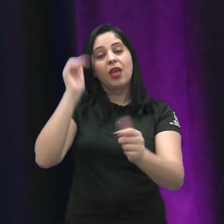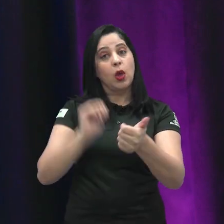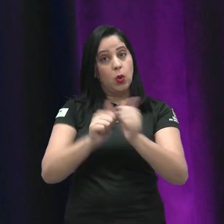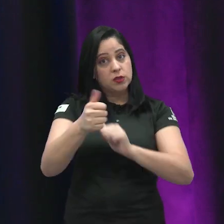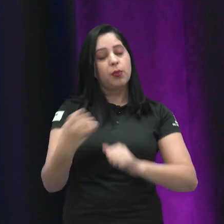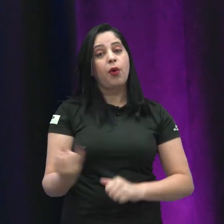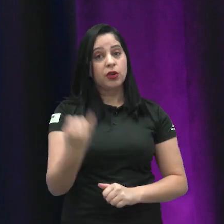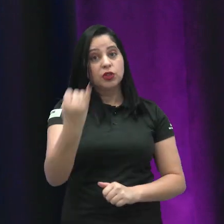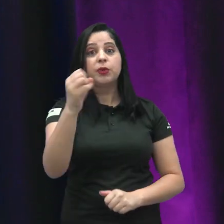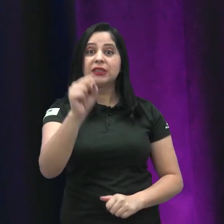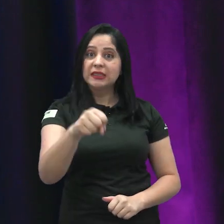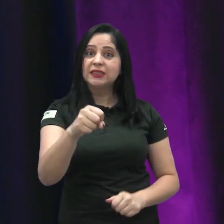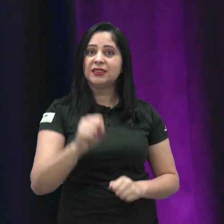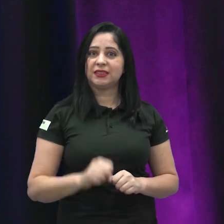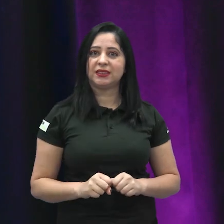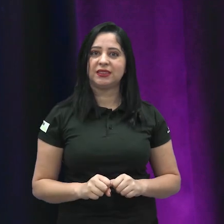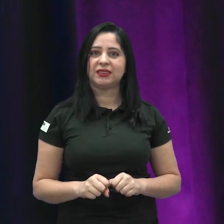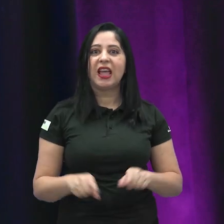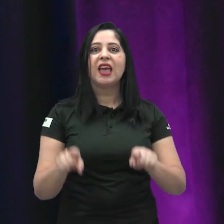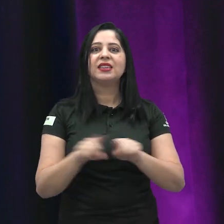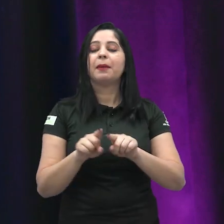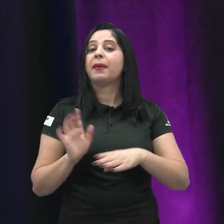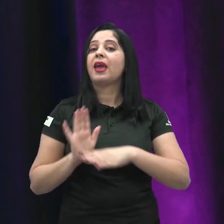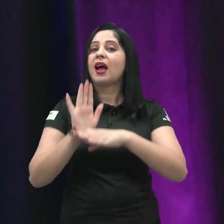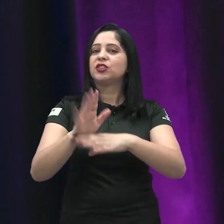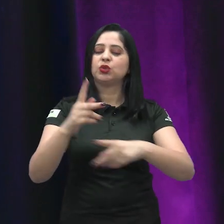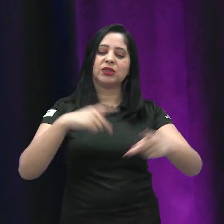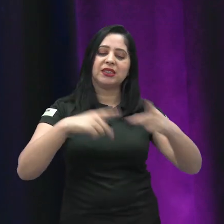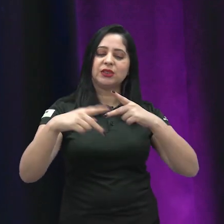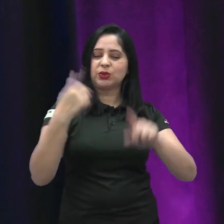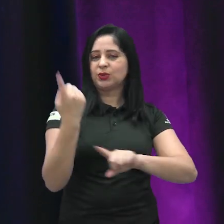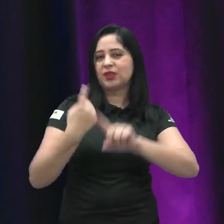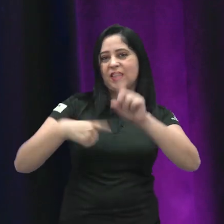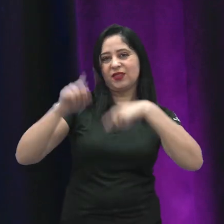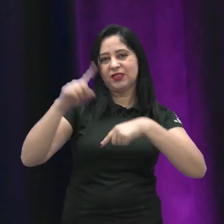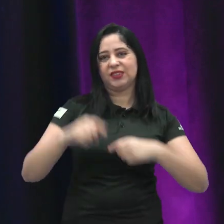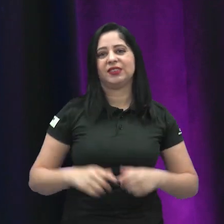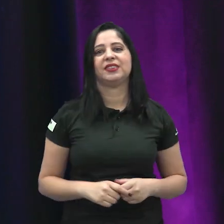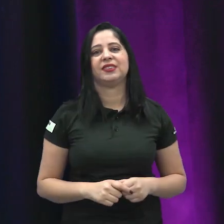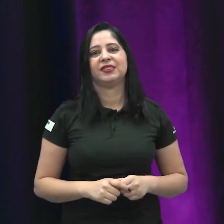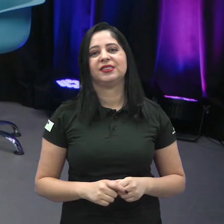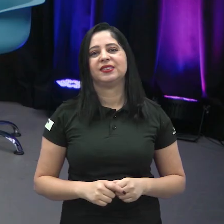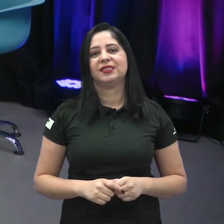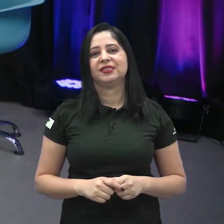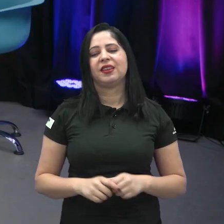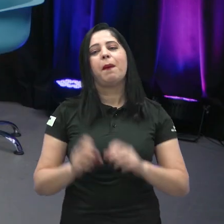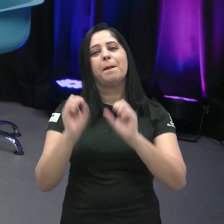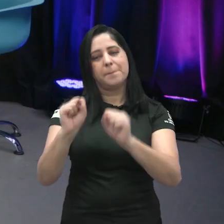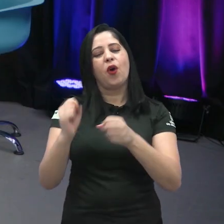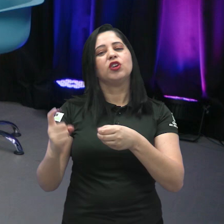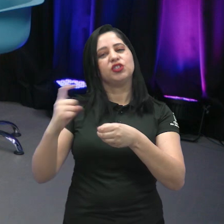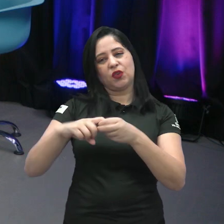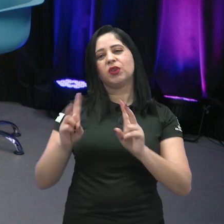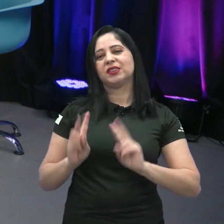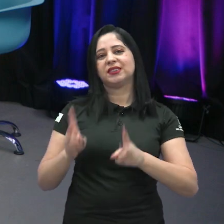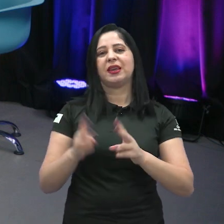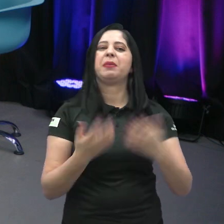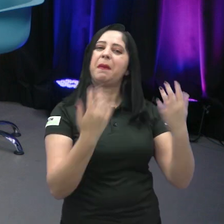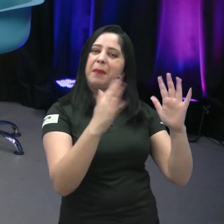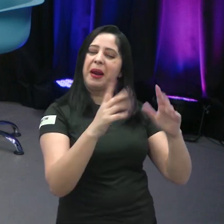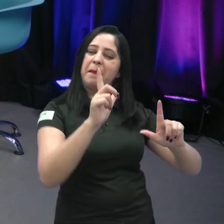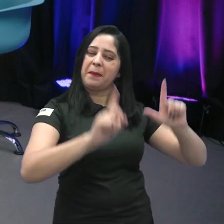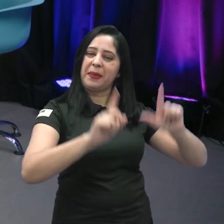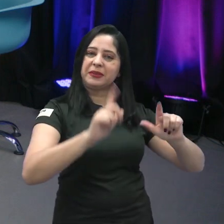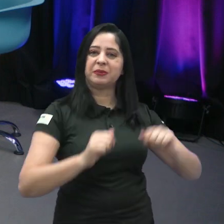esportivo é importante. E também para o desenvolvimento da nossa cidade. Vereador, obrigada. O estúdio está aqui de portas abertas. Estou sempre à